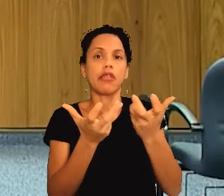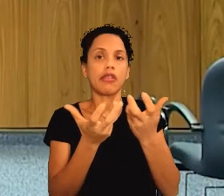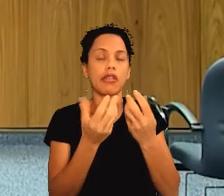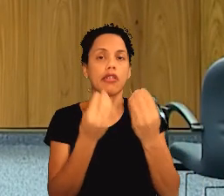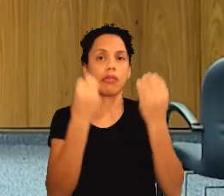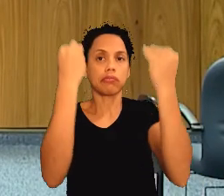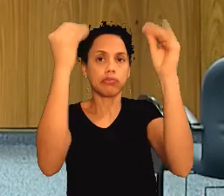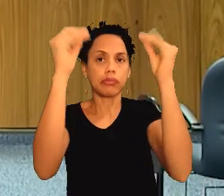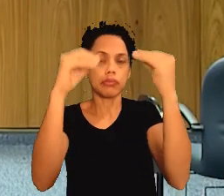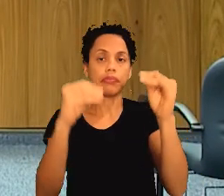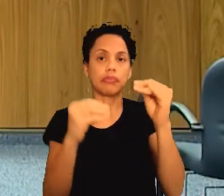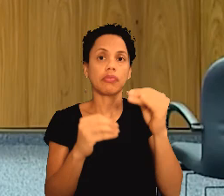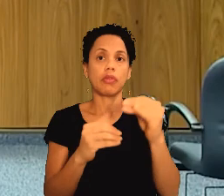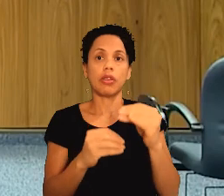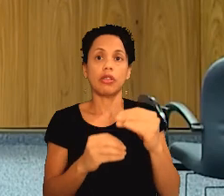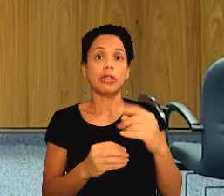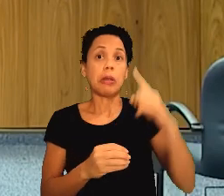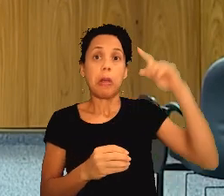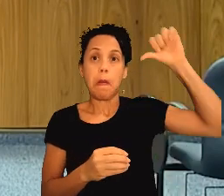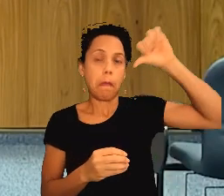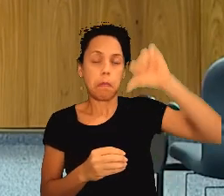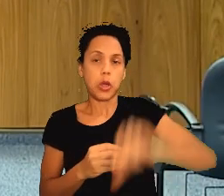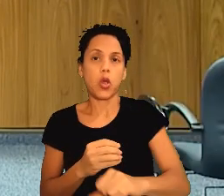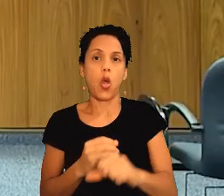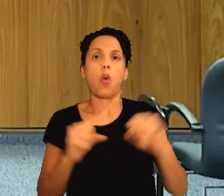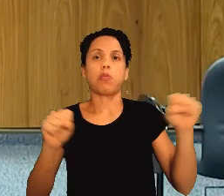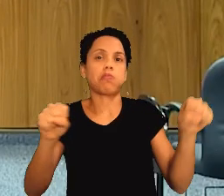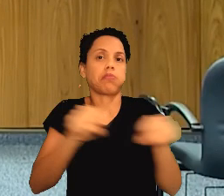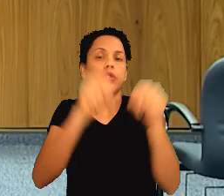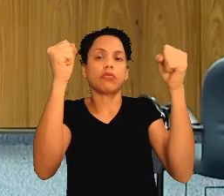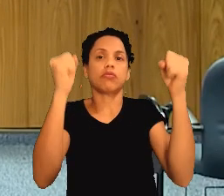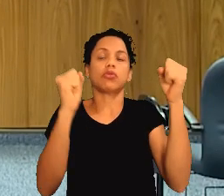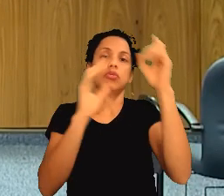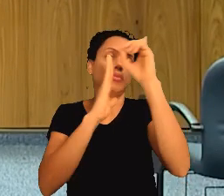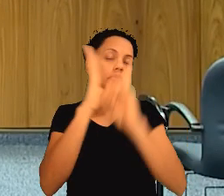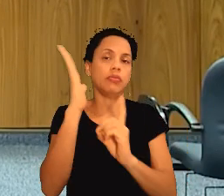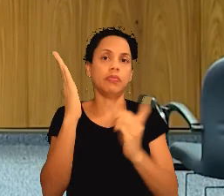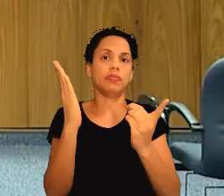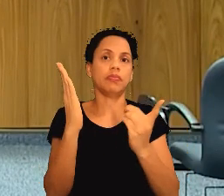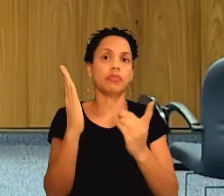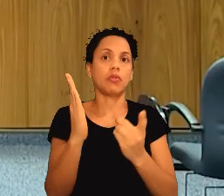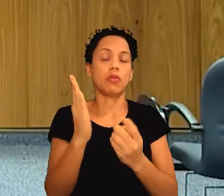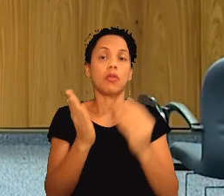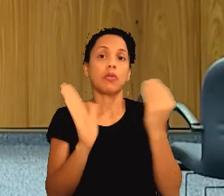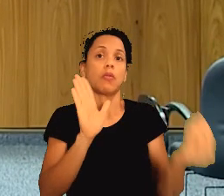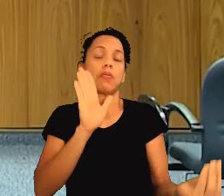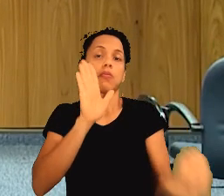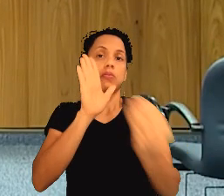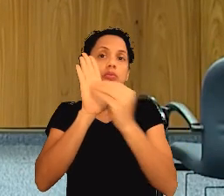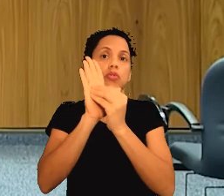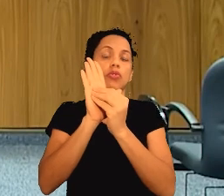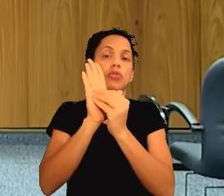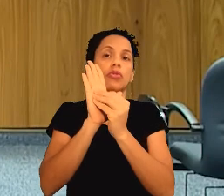estava promovendo graves violações contra inúmeros povos, e esse relatório registrou uma pequena,